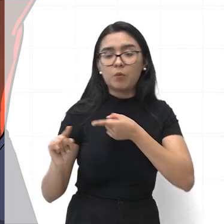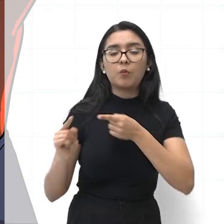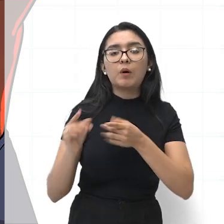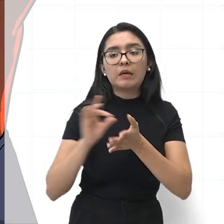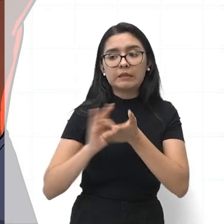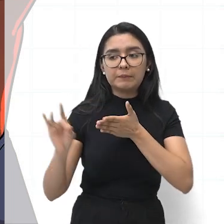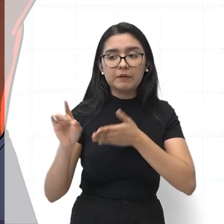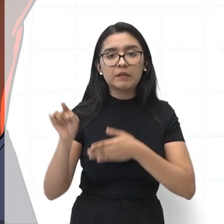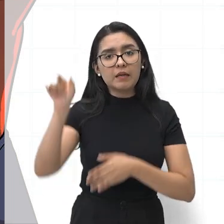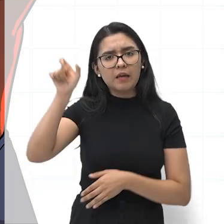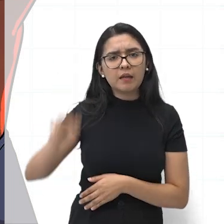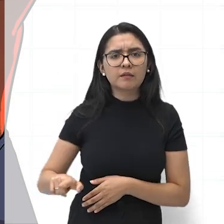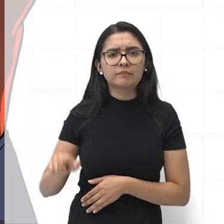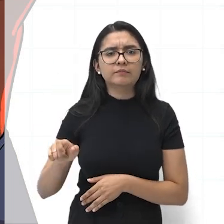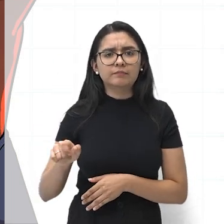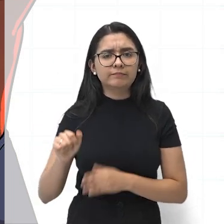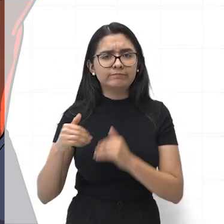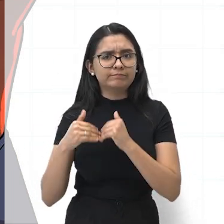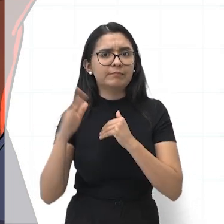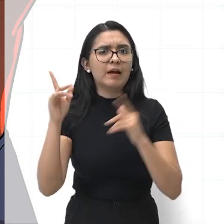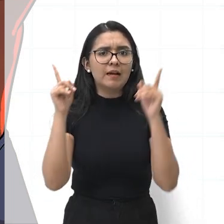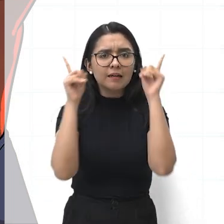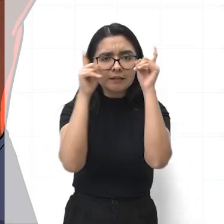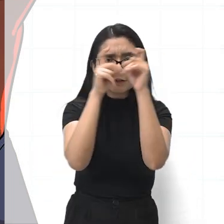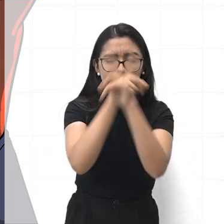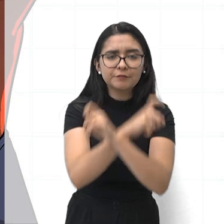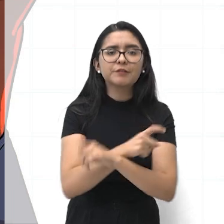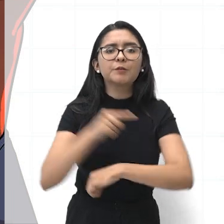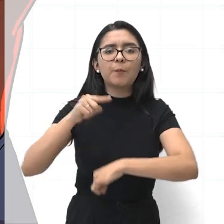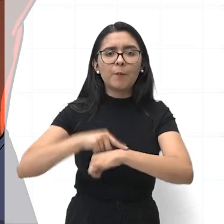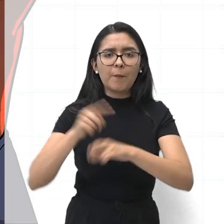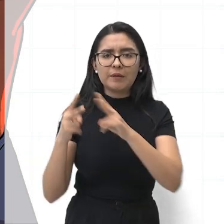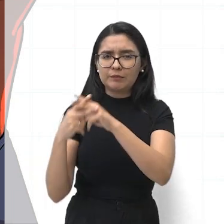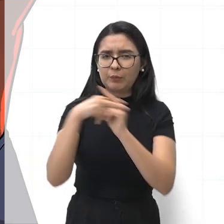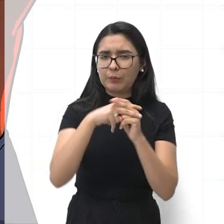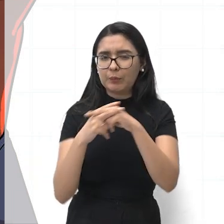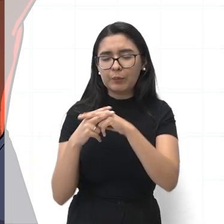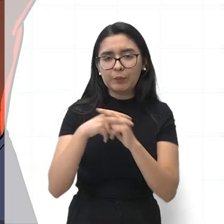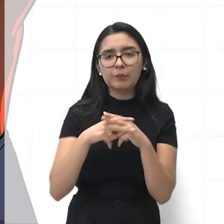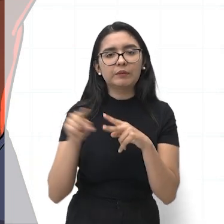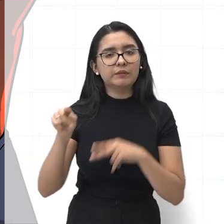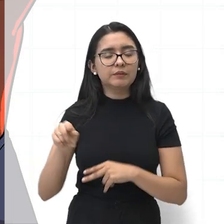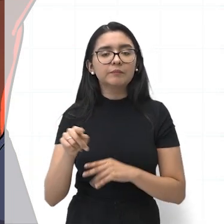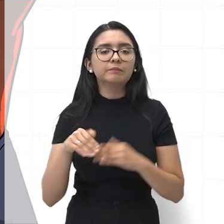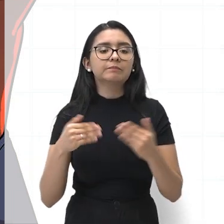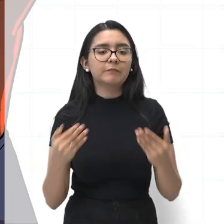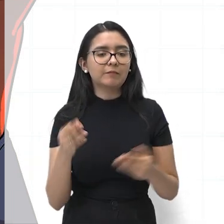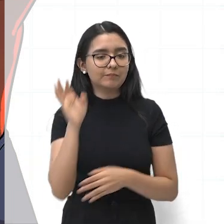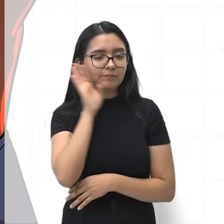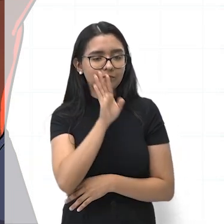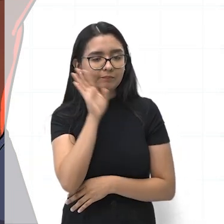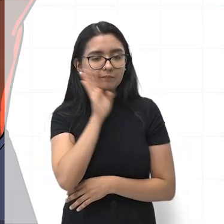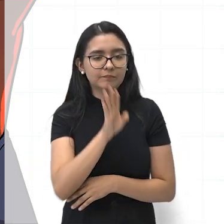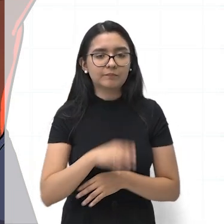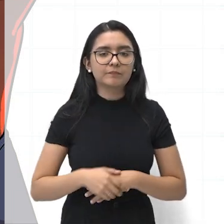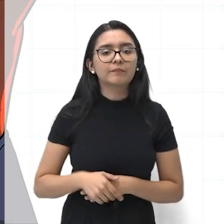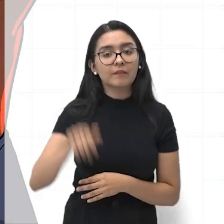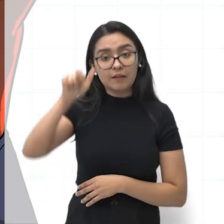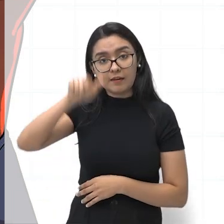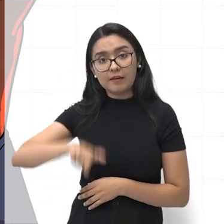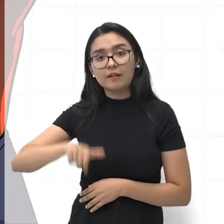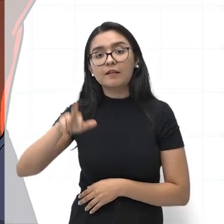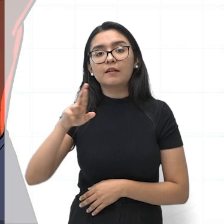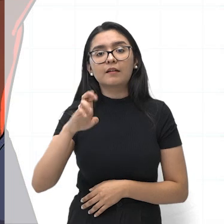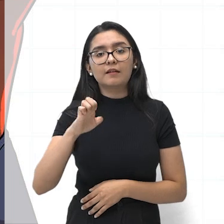oponentes, assim, que deu mais trabalho na hora, né, do combate. Então é bem bacana, né? Então foi o Rei